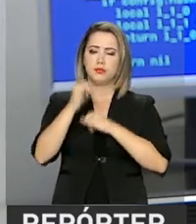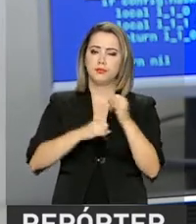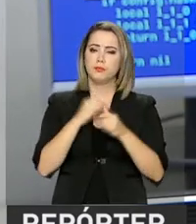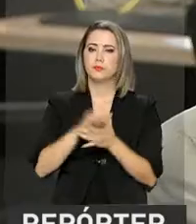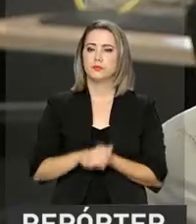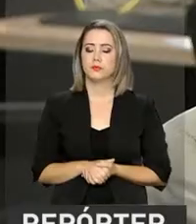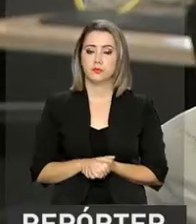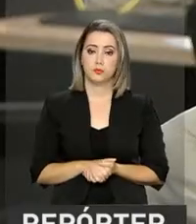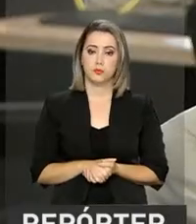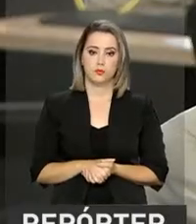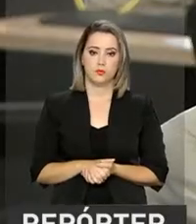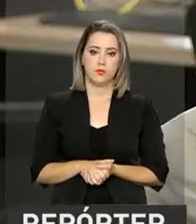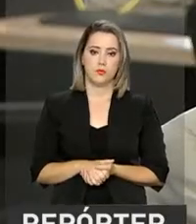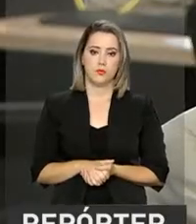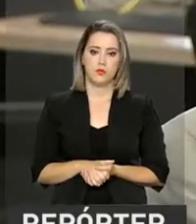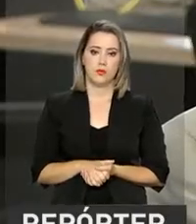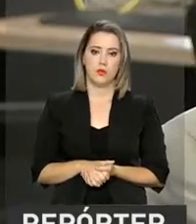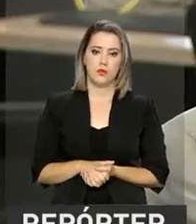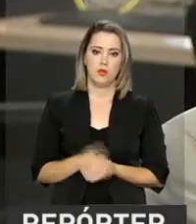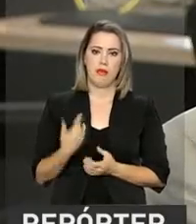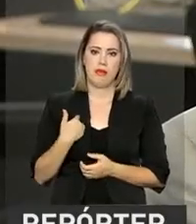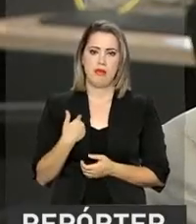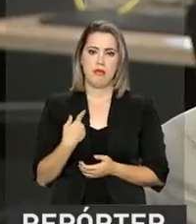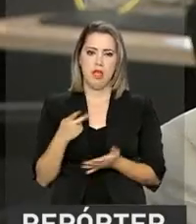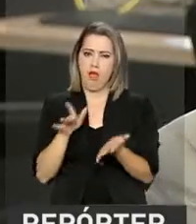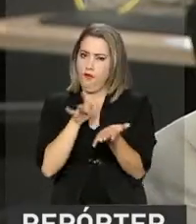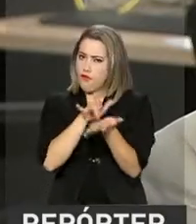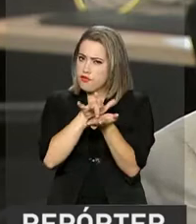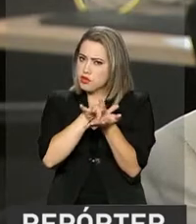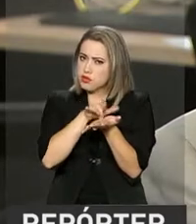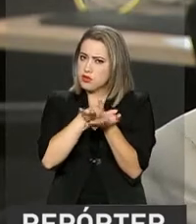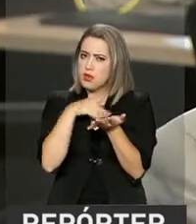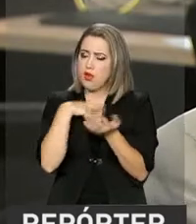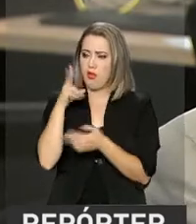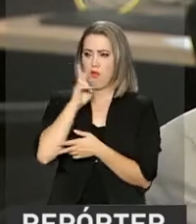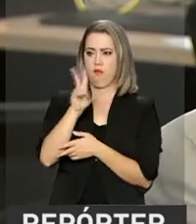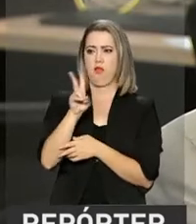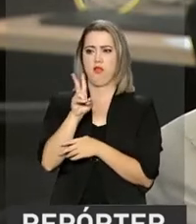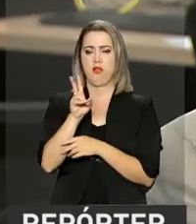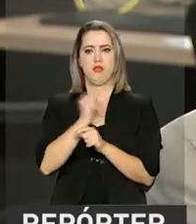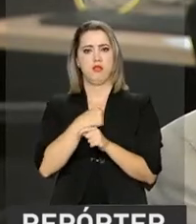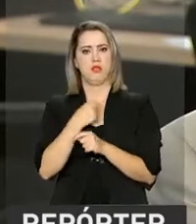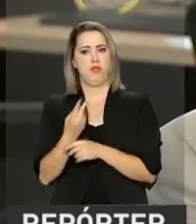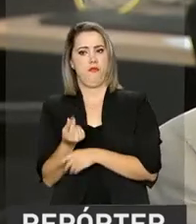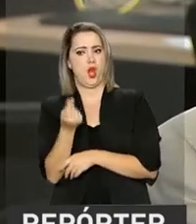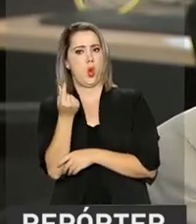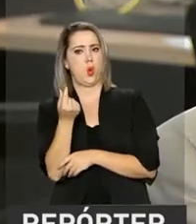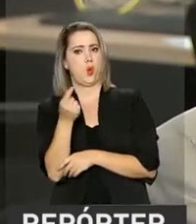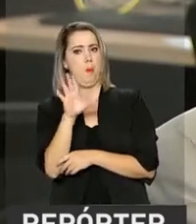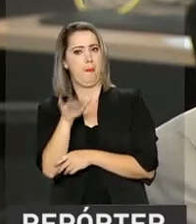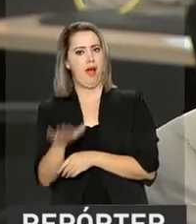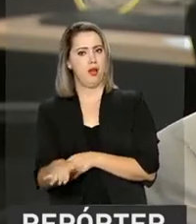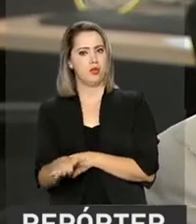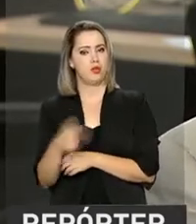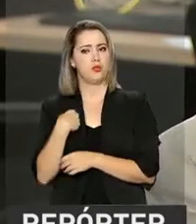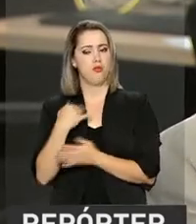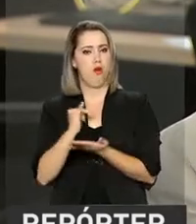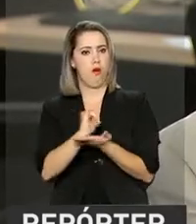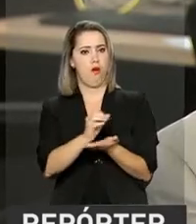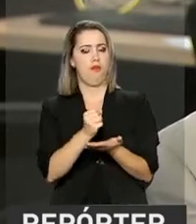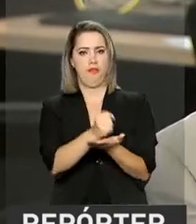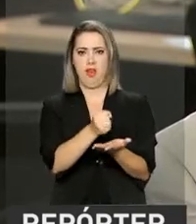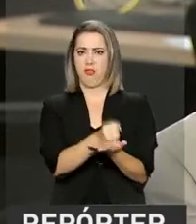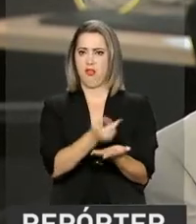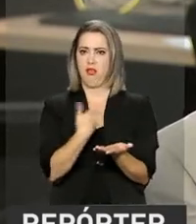não se deixar enganar por ofertas tentadoras que você recebe pela internet essas ofertas de forma geral